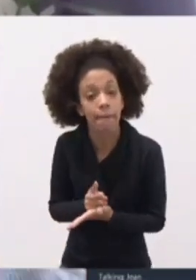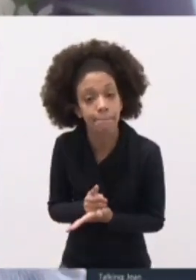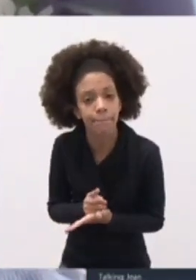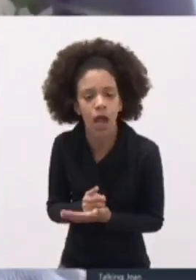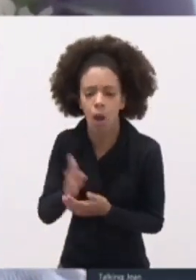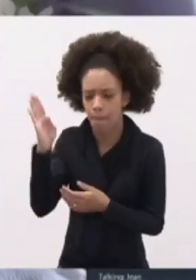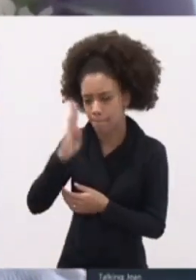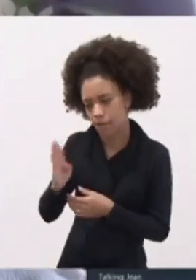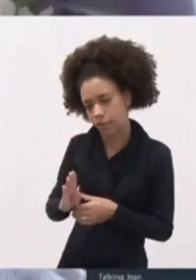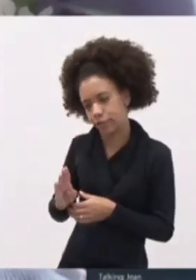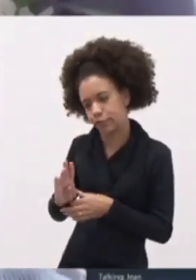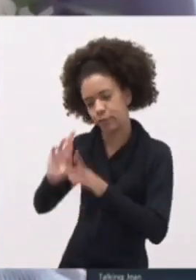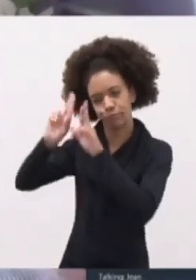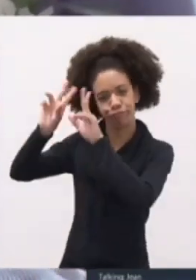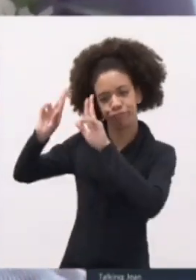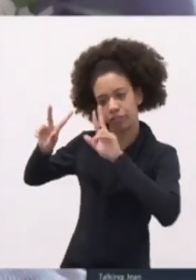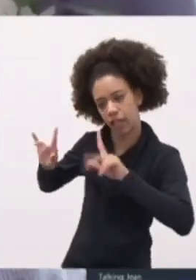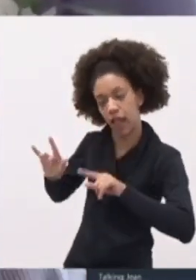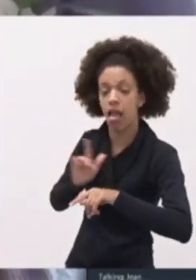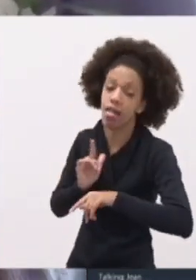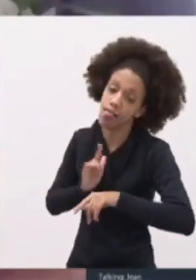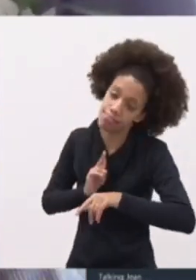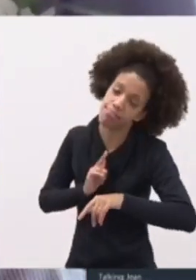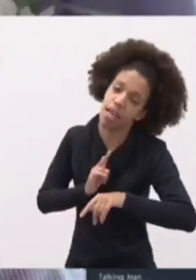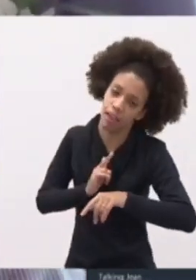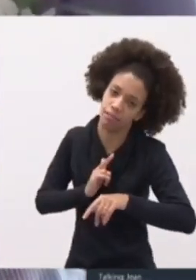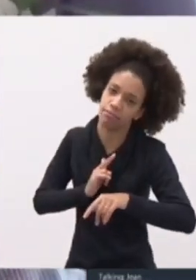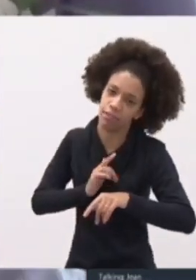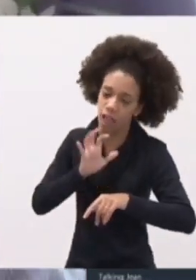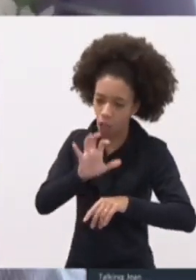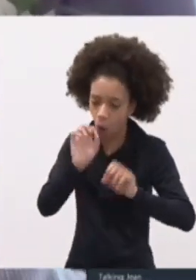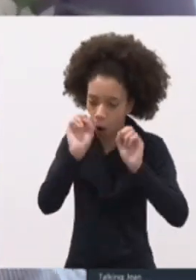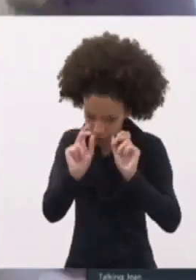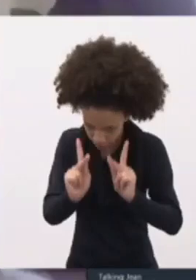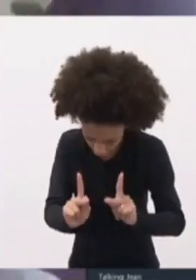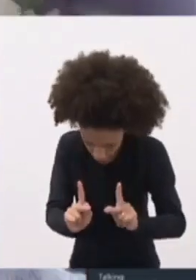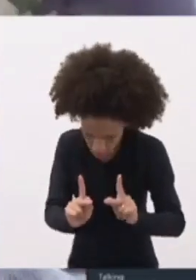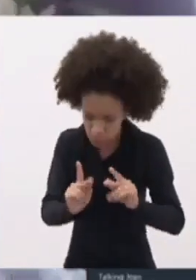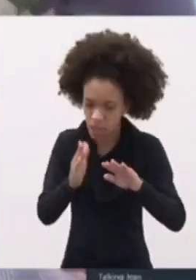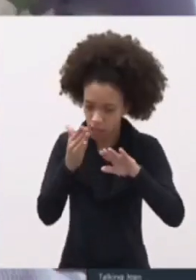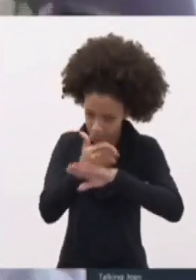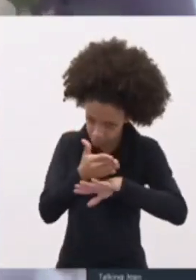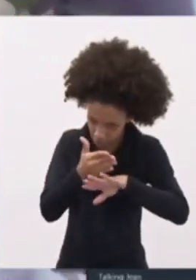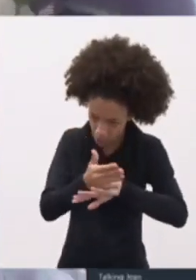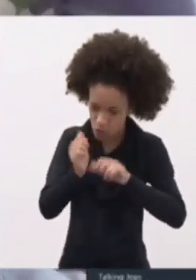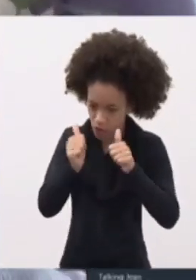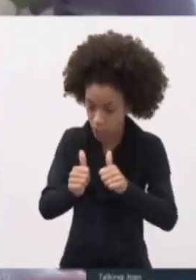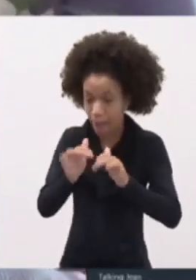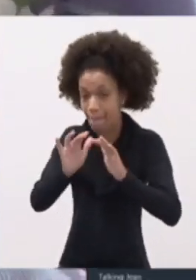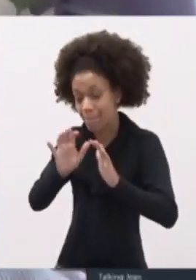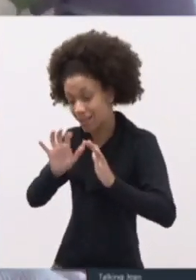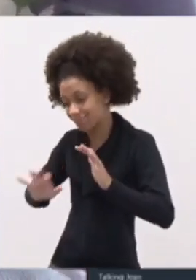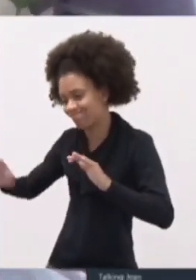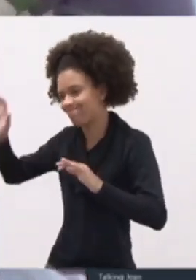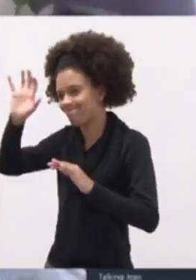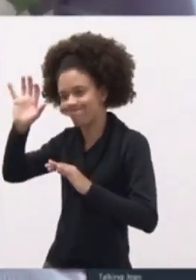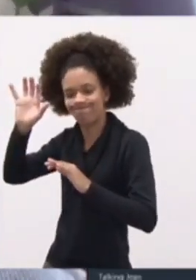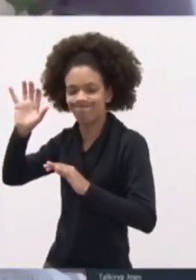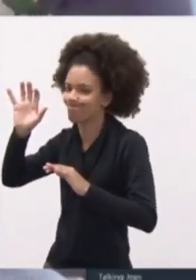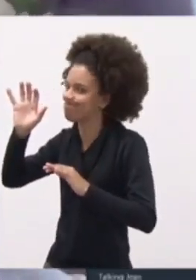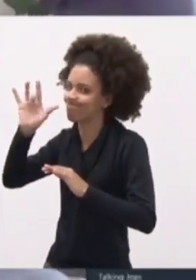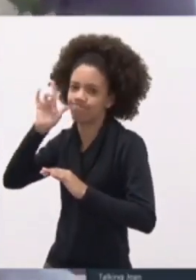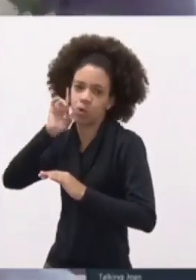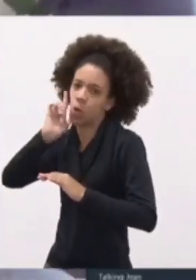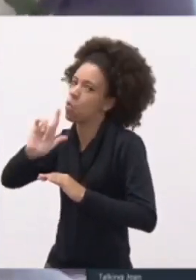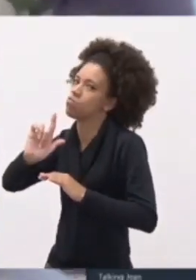Brasil é muito diverso, a gente tem situações que são ok, tudo funciona, mas também existem situações onde não